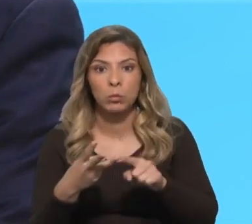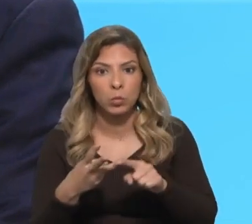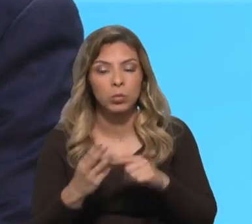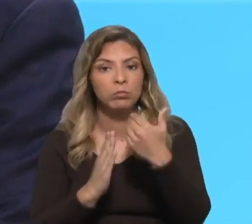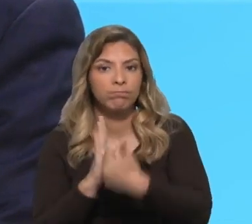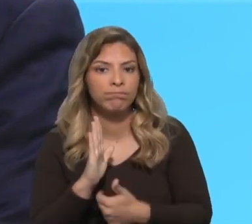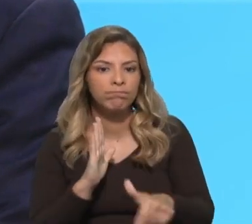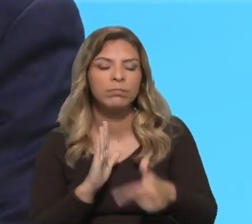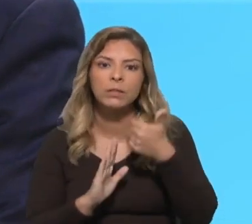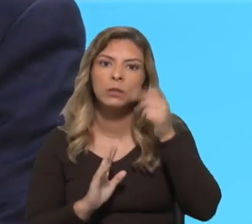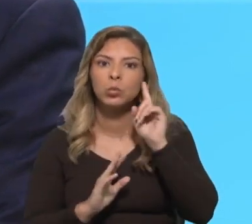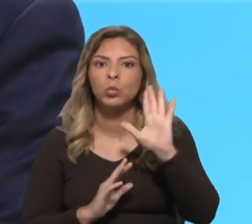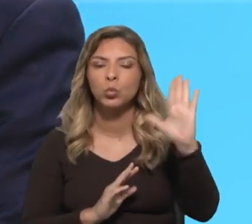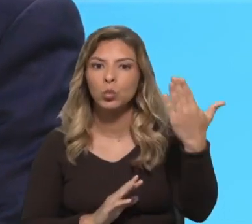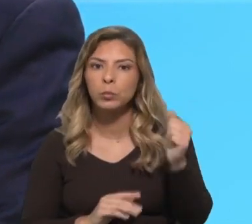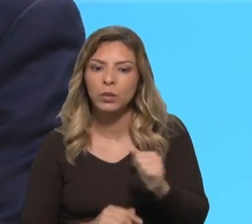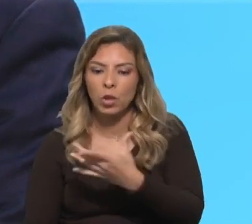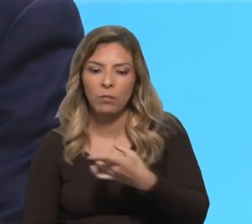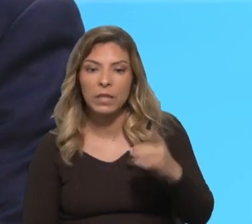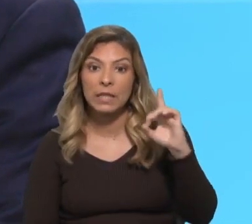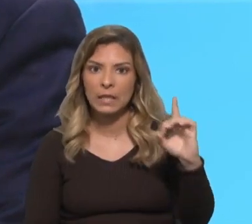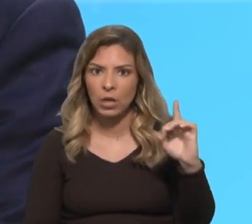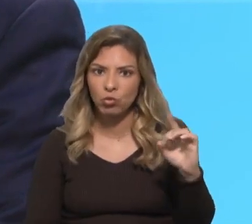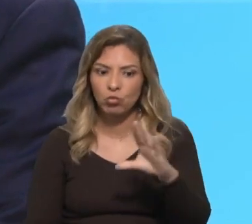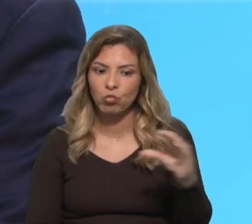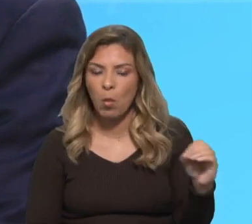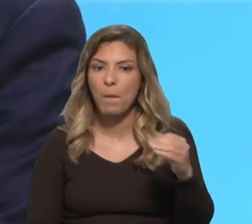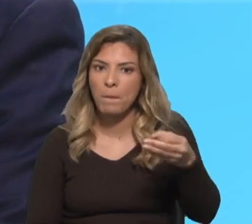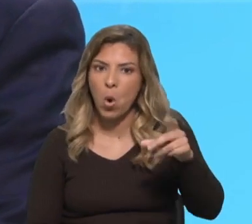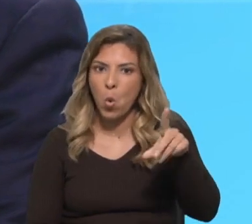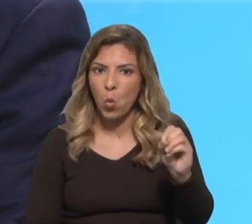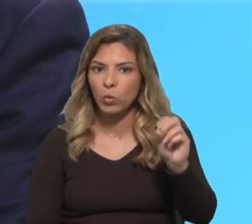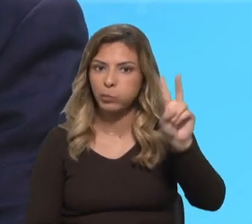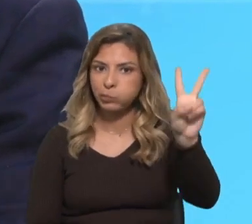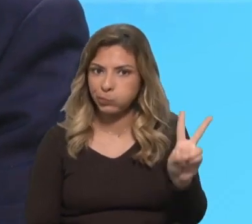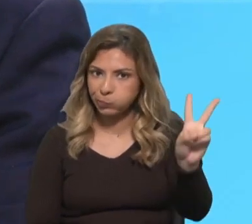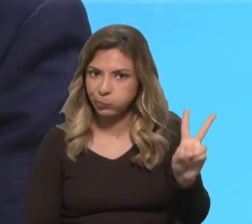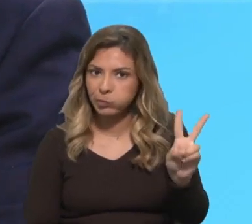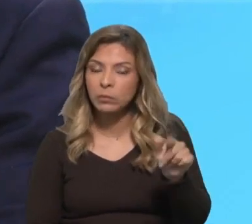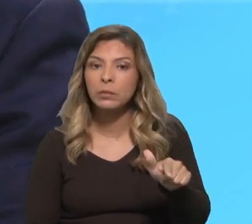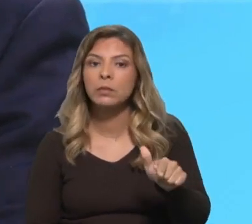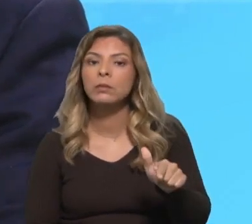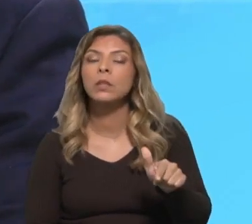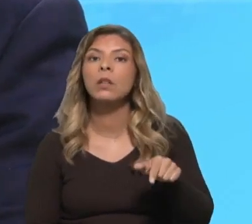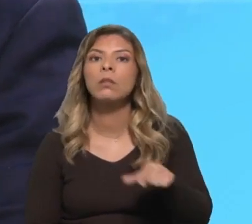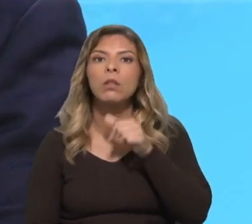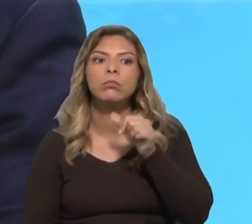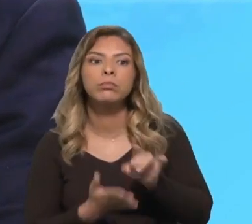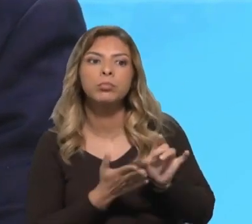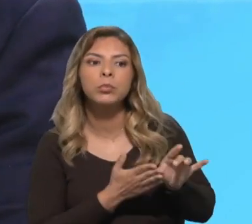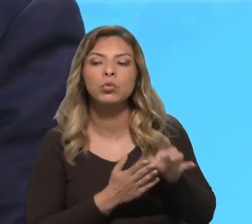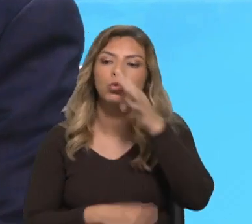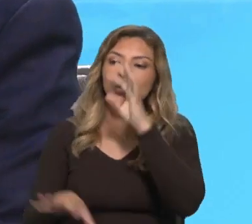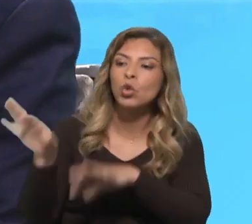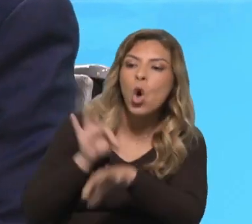mais relevante é de 1996, já de João Paulo II, em que são excluídas todas as formas de escolha do